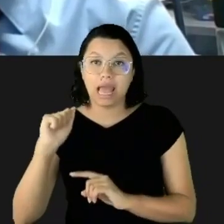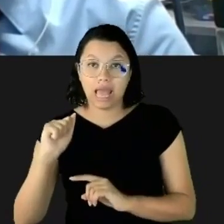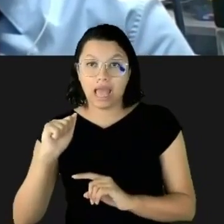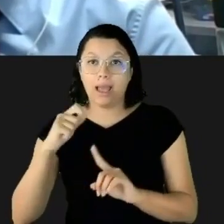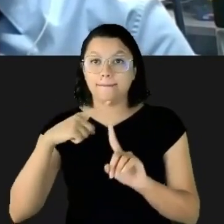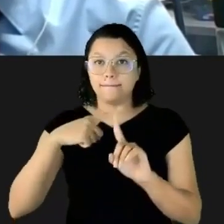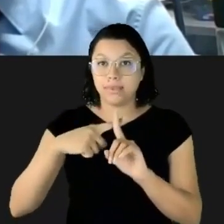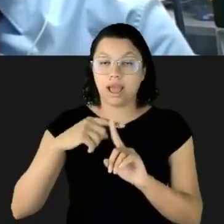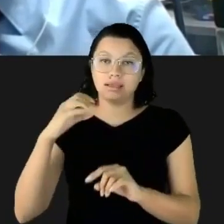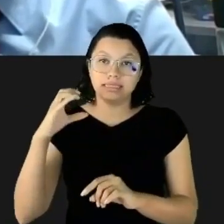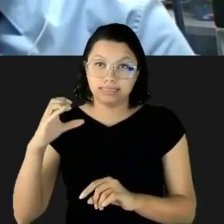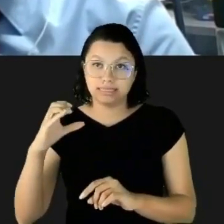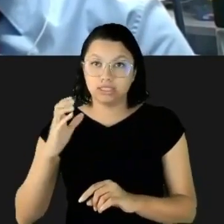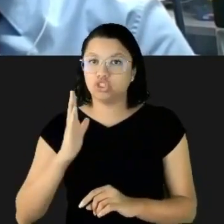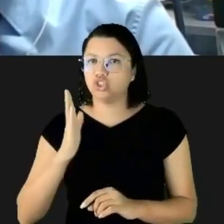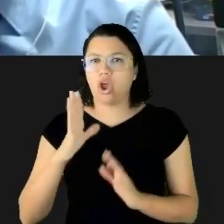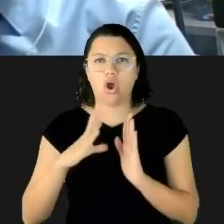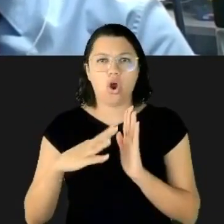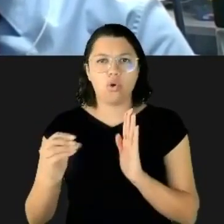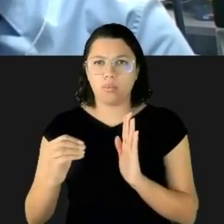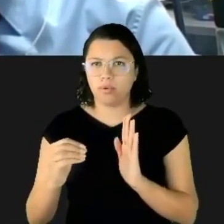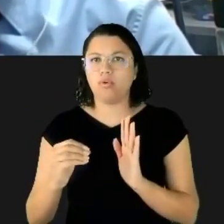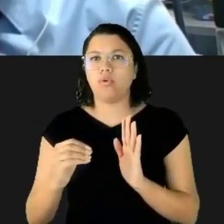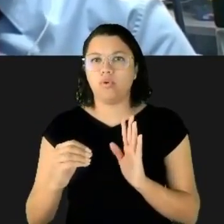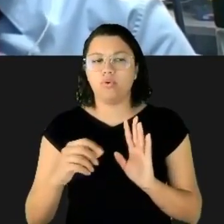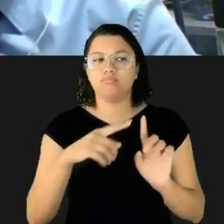você já copiou o modelo